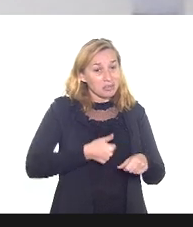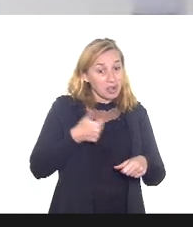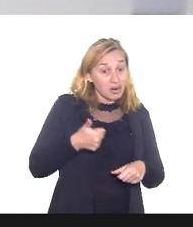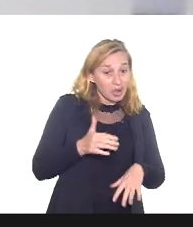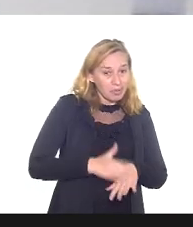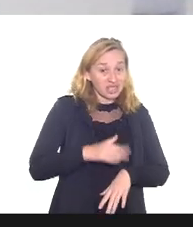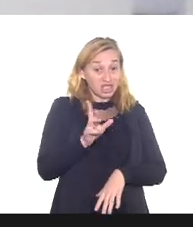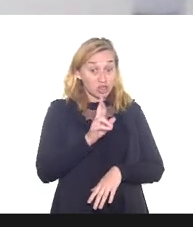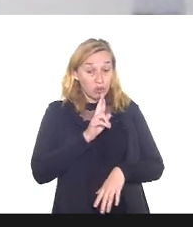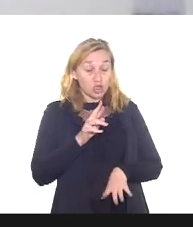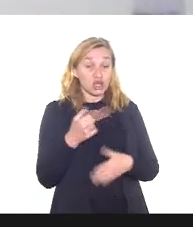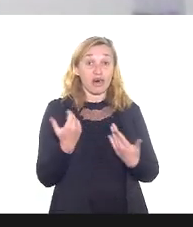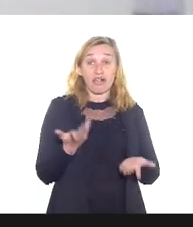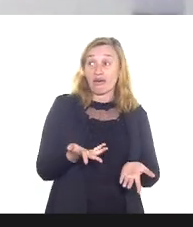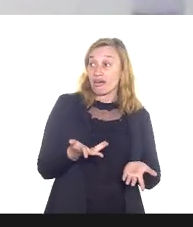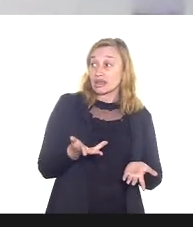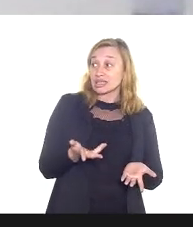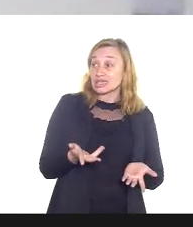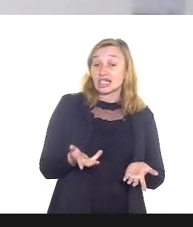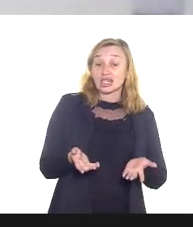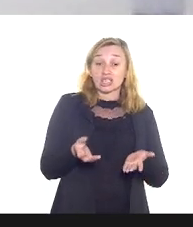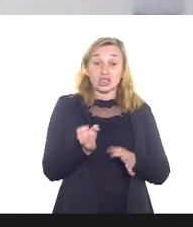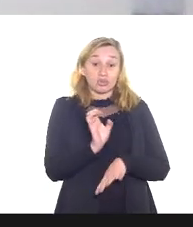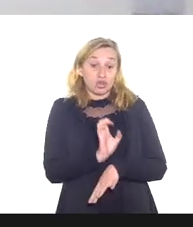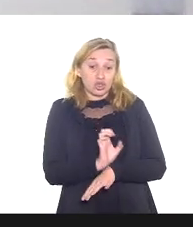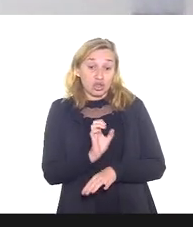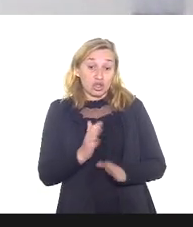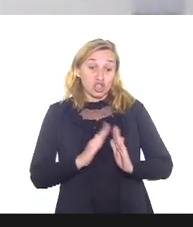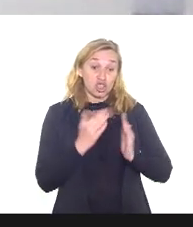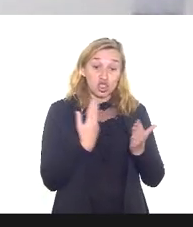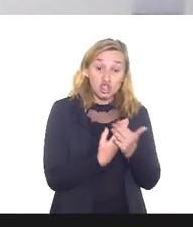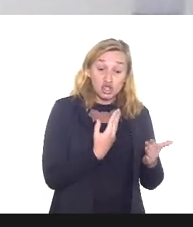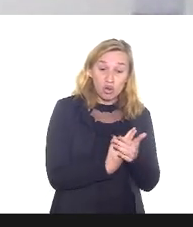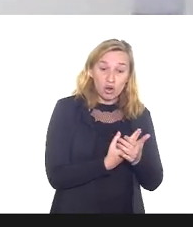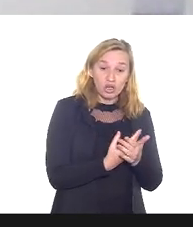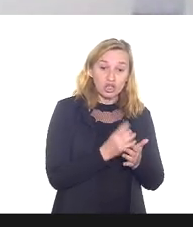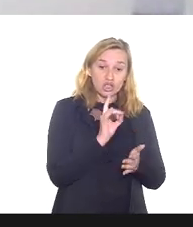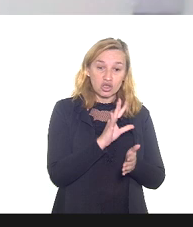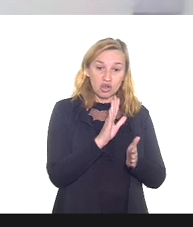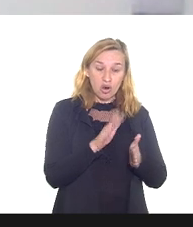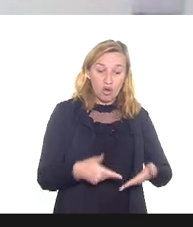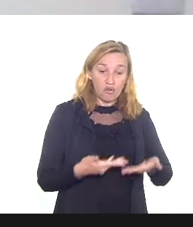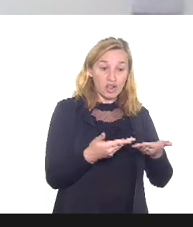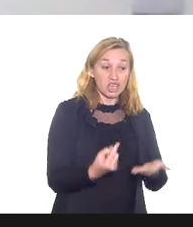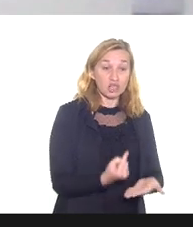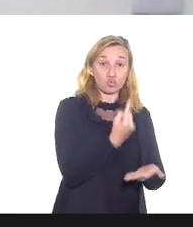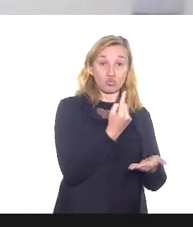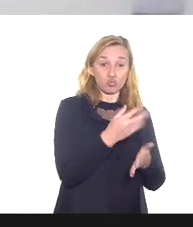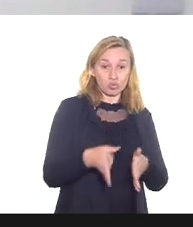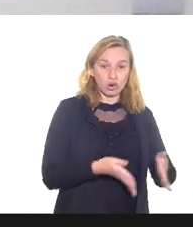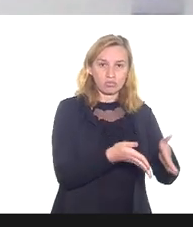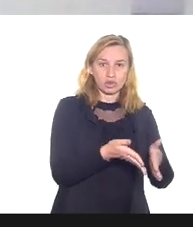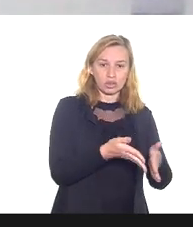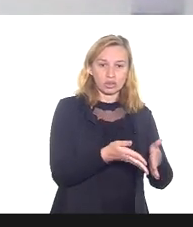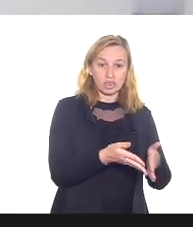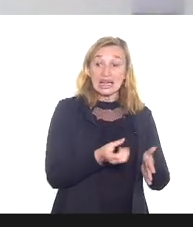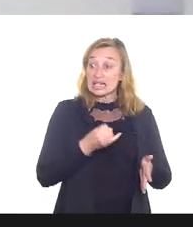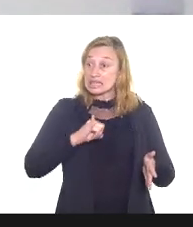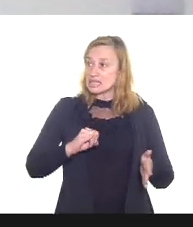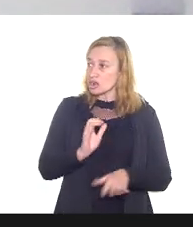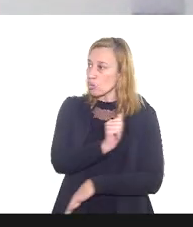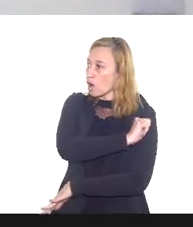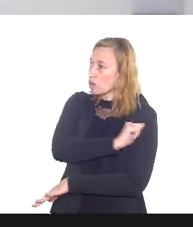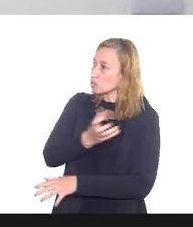exemplo, se uma escola só oferece um itinerário e esse estudante quer mudar de itinerário, ou se o estudante começa em um itinerário e